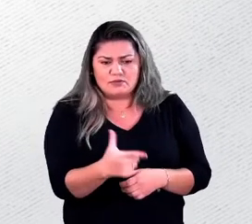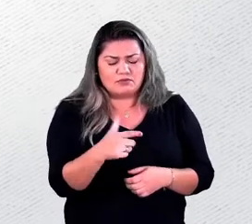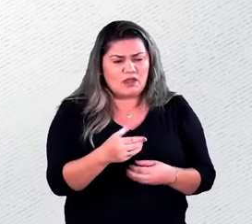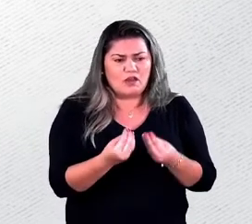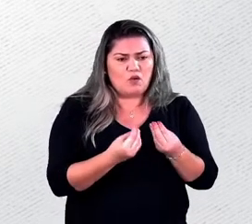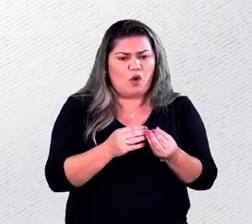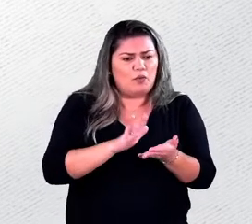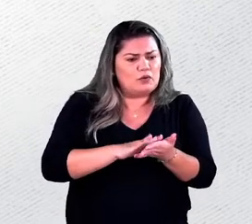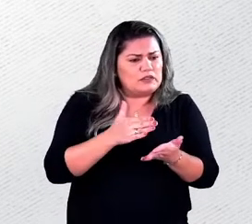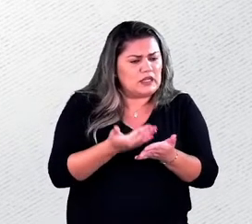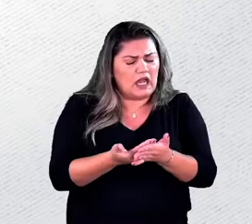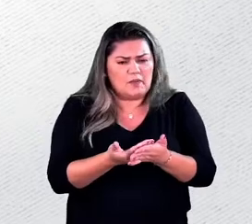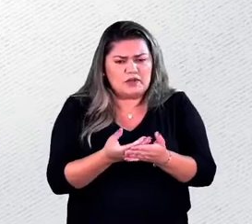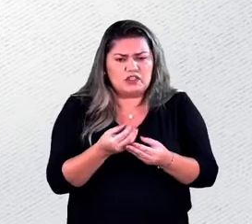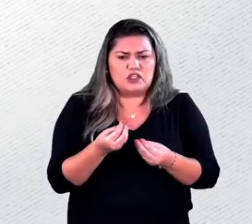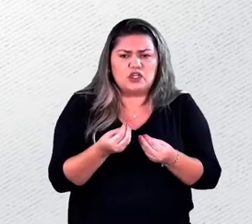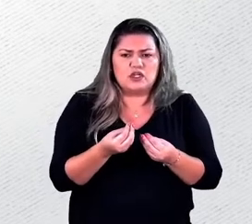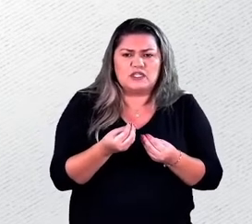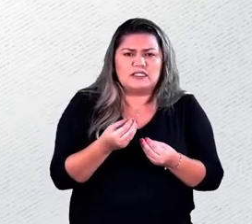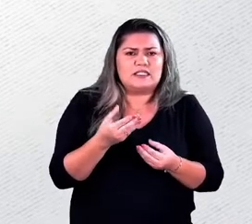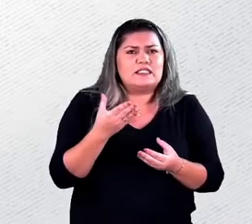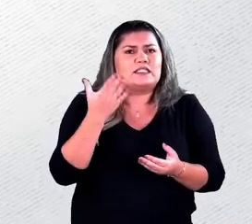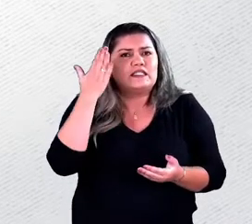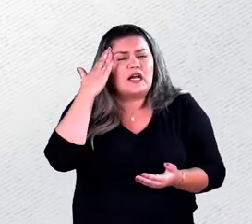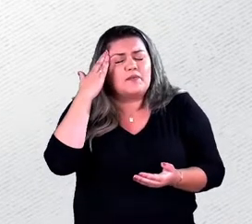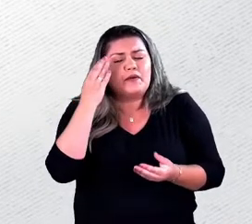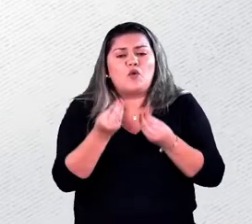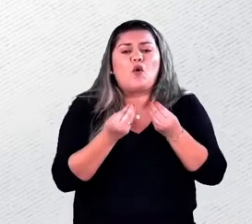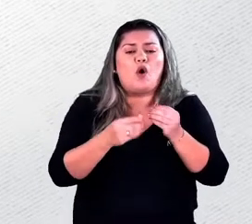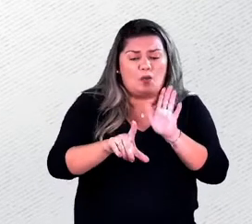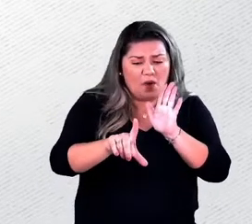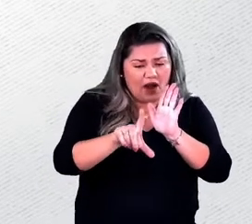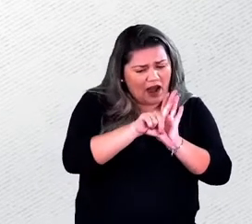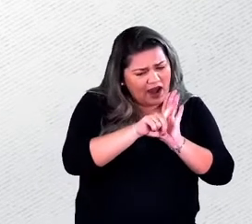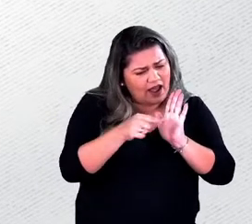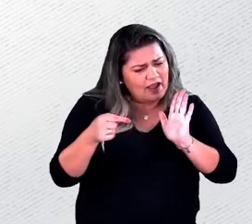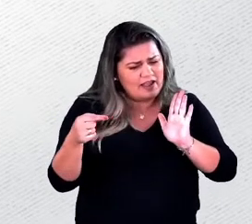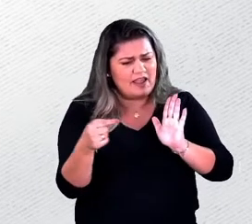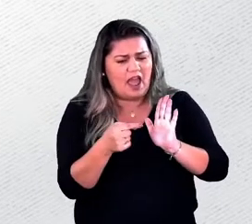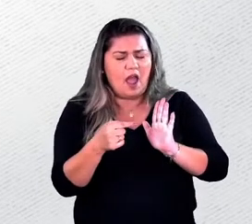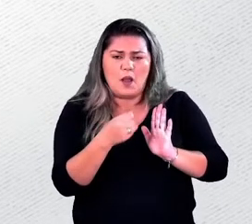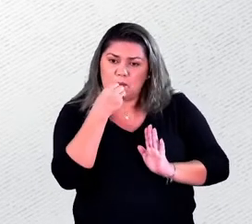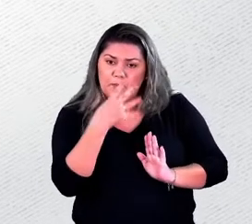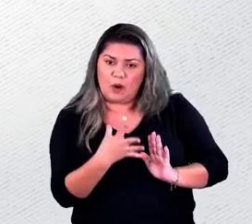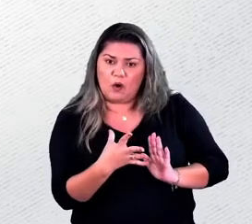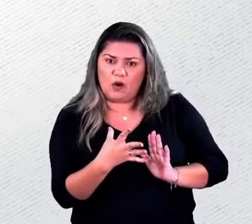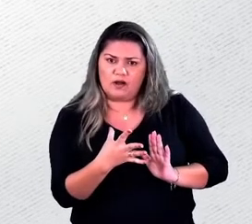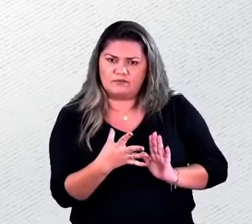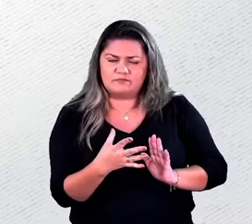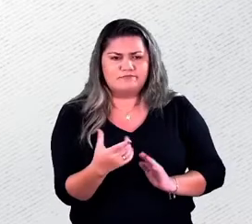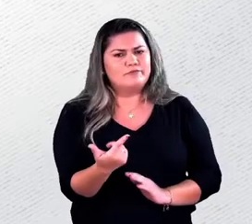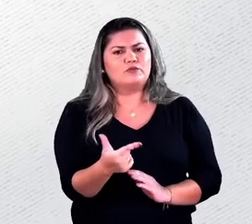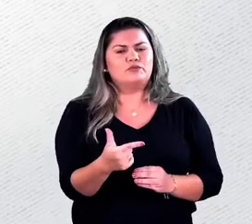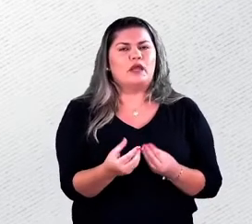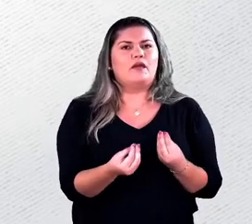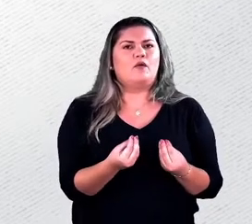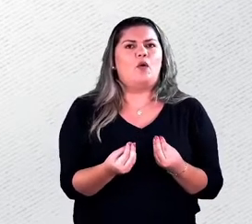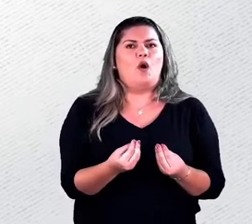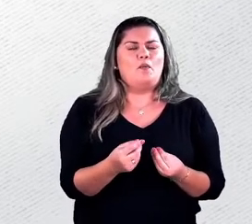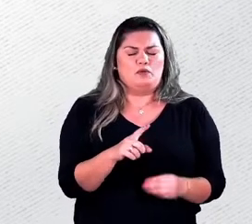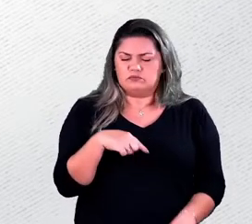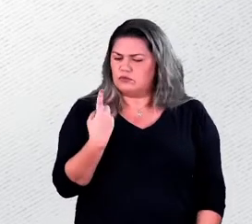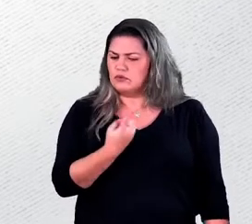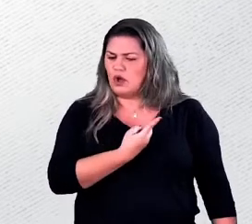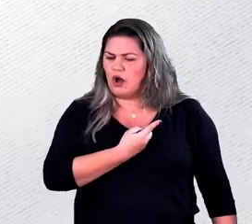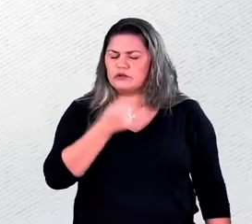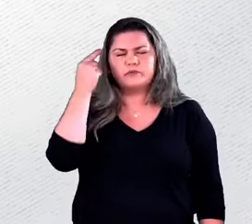dos seus aplicadores de modo a poder retirar dela todo seu potencial é tão de nada adianta é nós